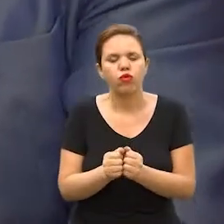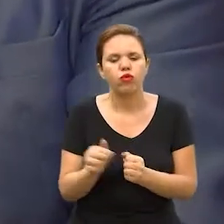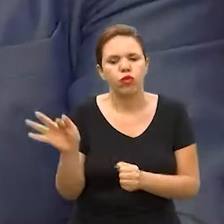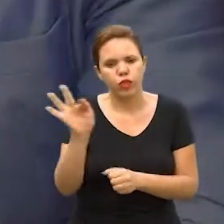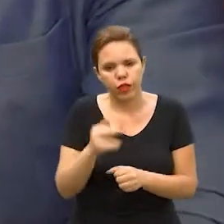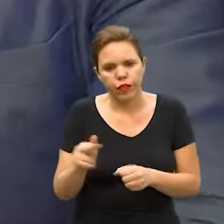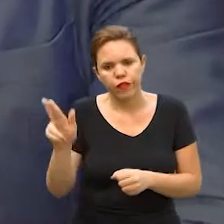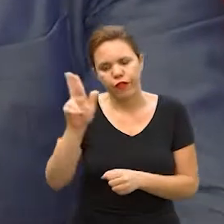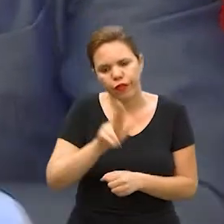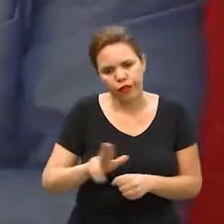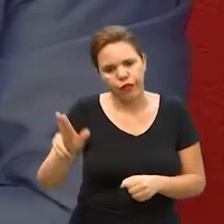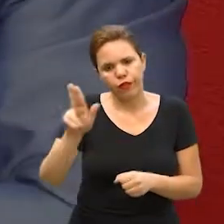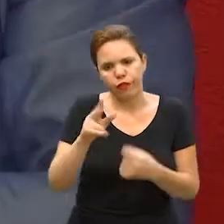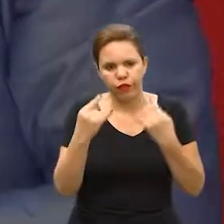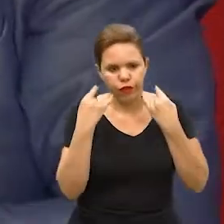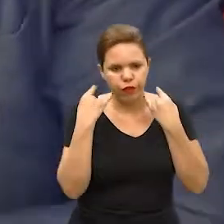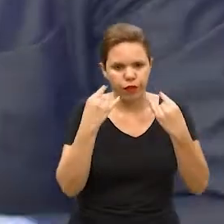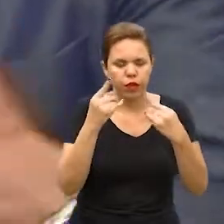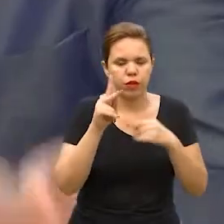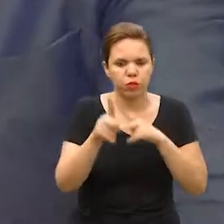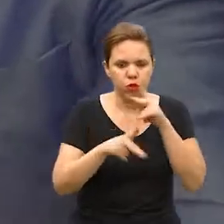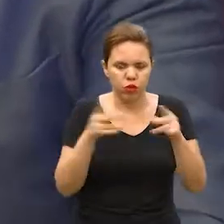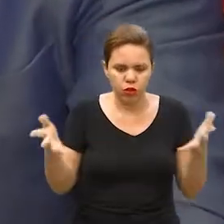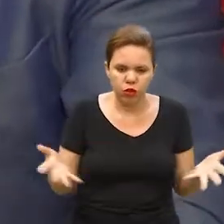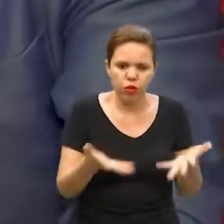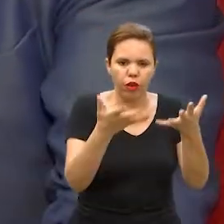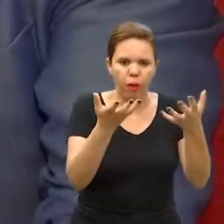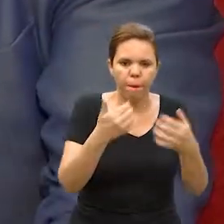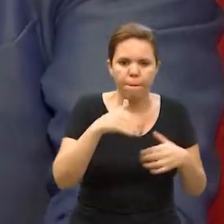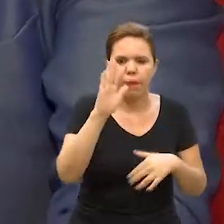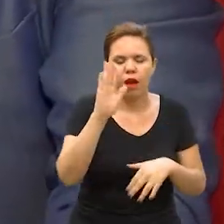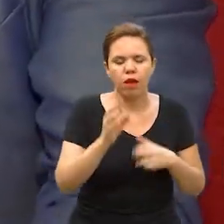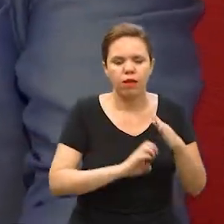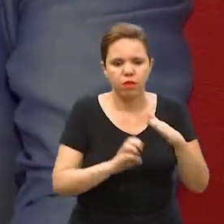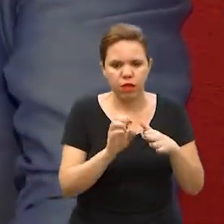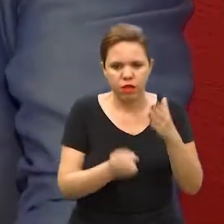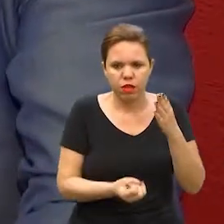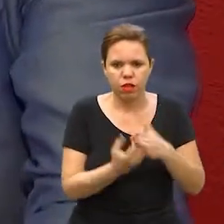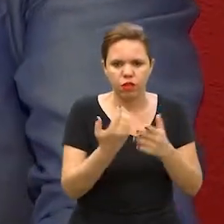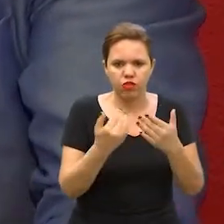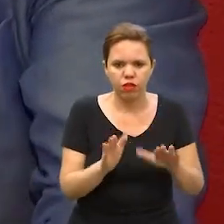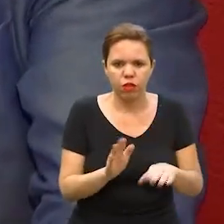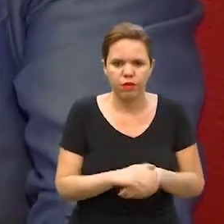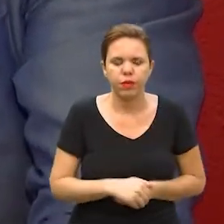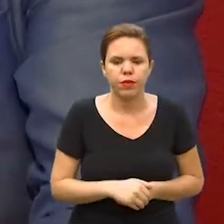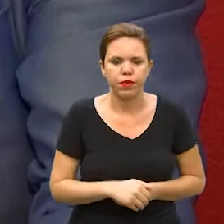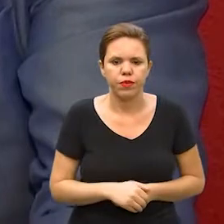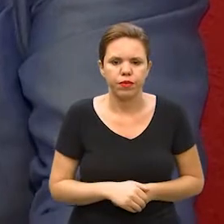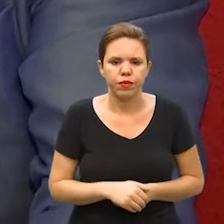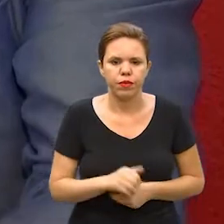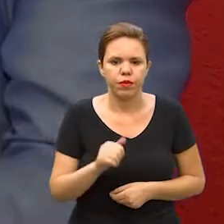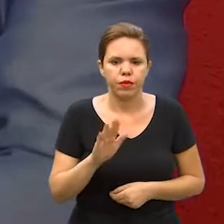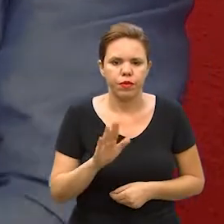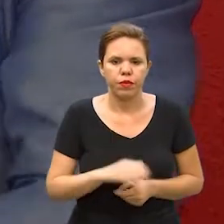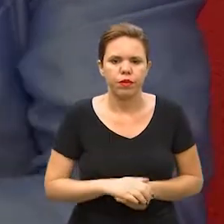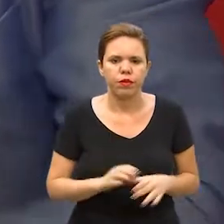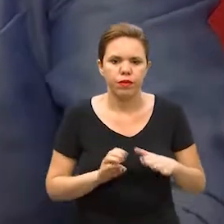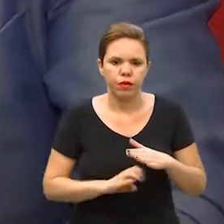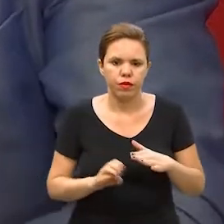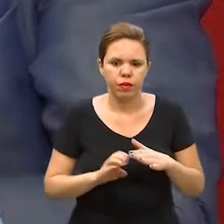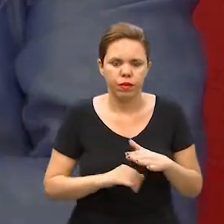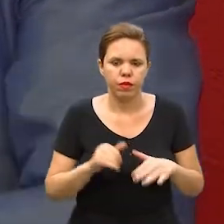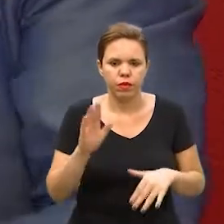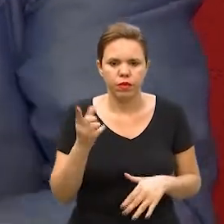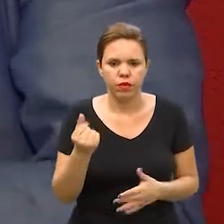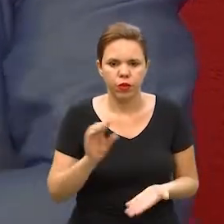criando um mecanismo de atrair pessoas, incentivar que mais empresas sejam criadas e Ao criar mais empregos,